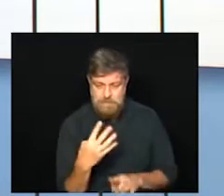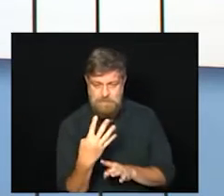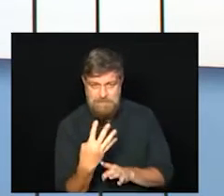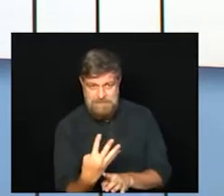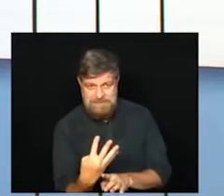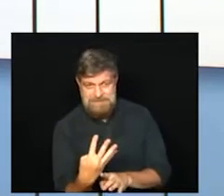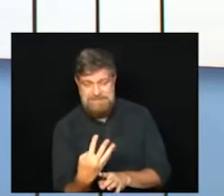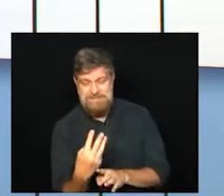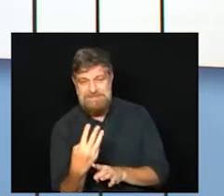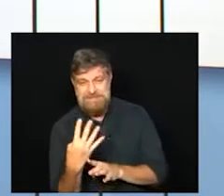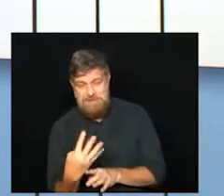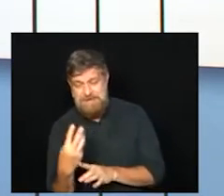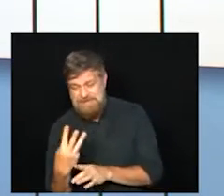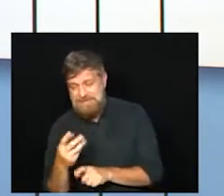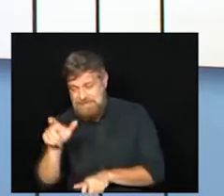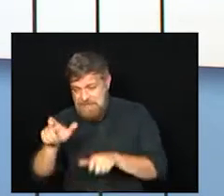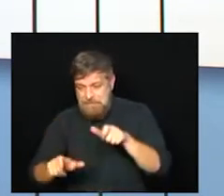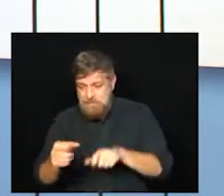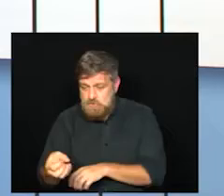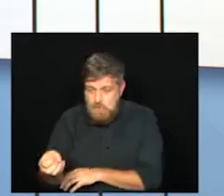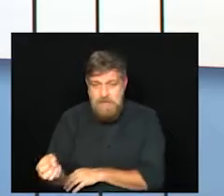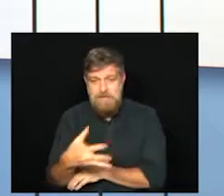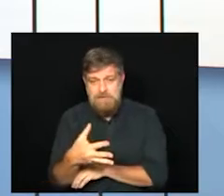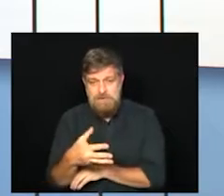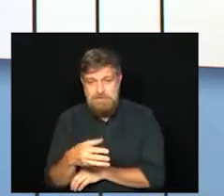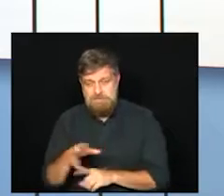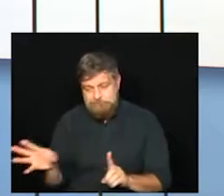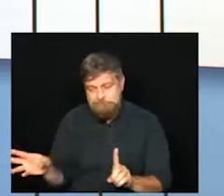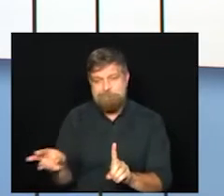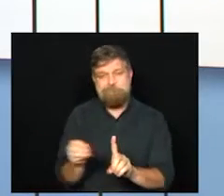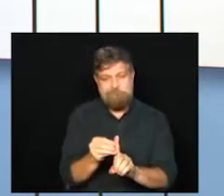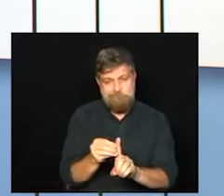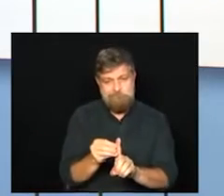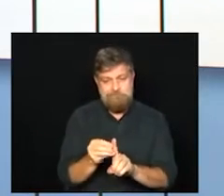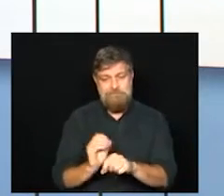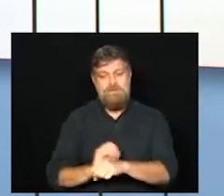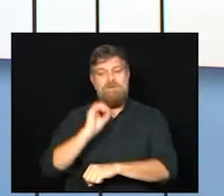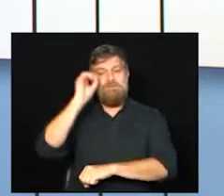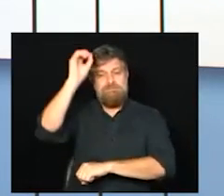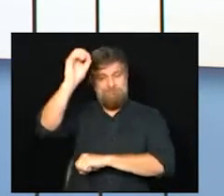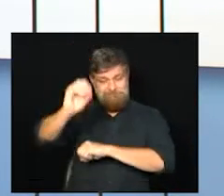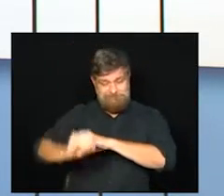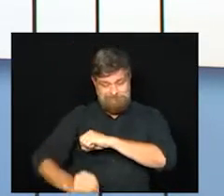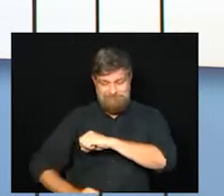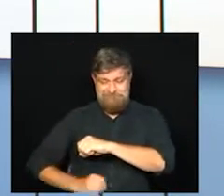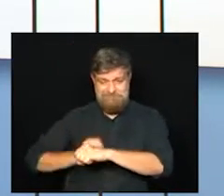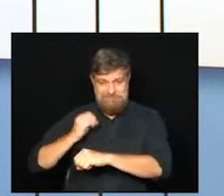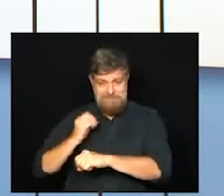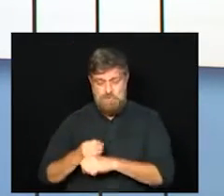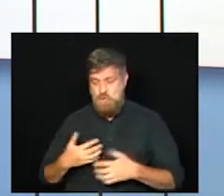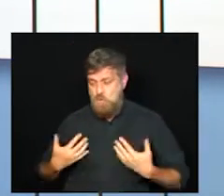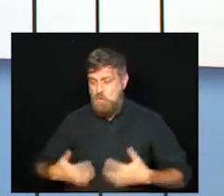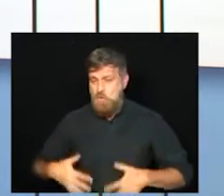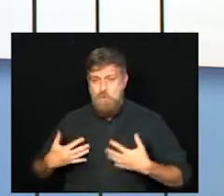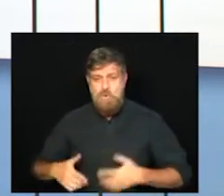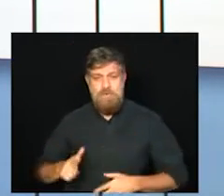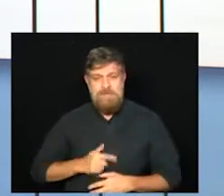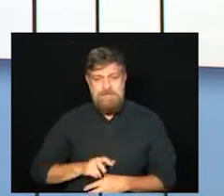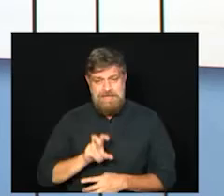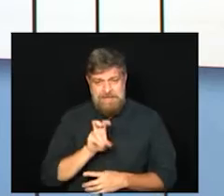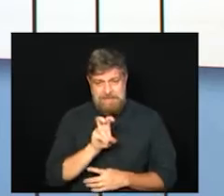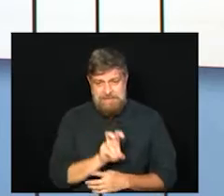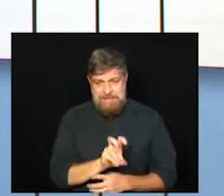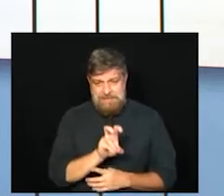32.443 novos casos registrados nas últimas 24 horas. Nós temos